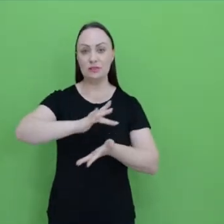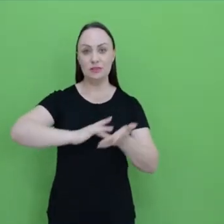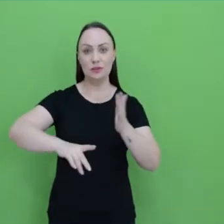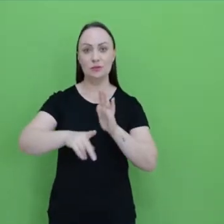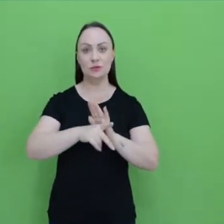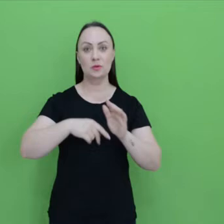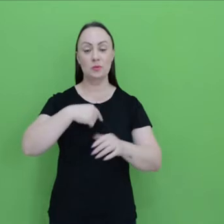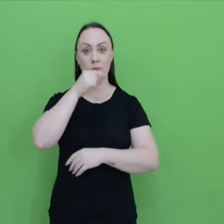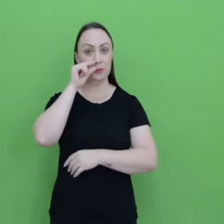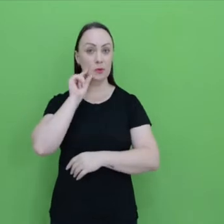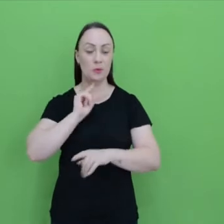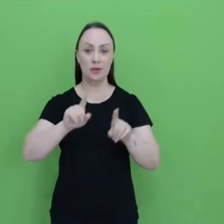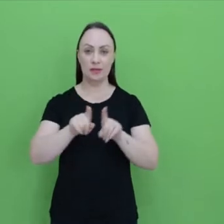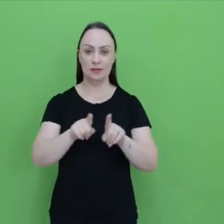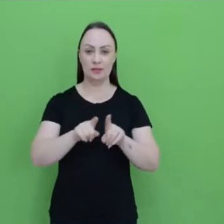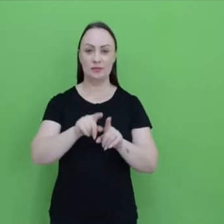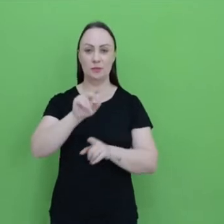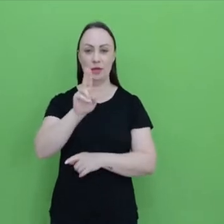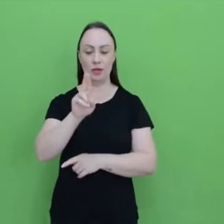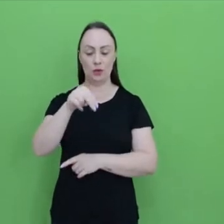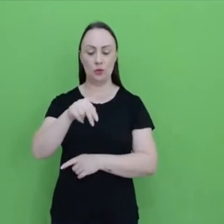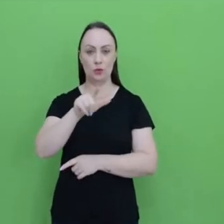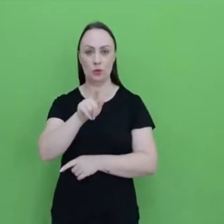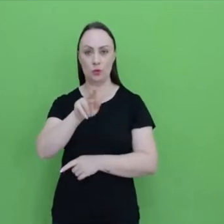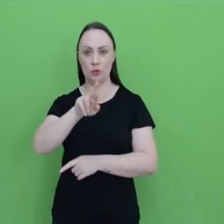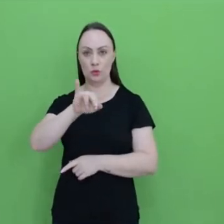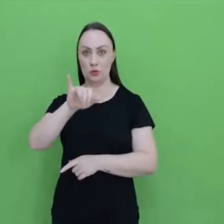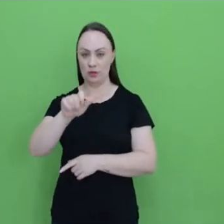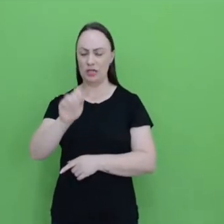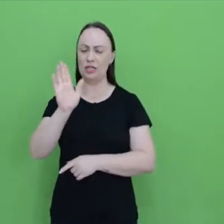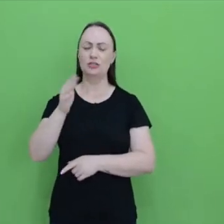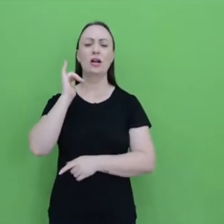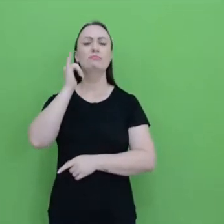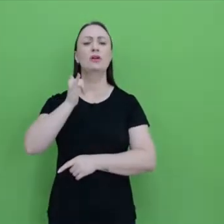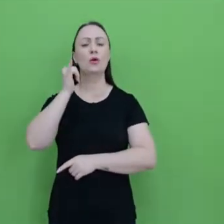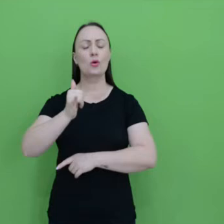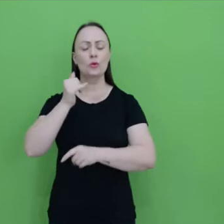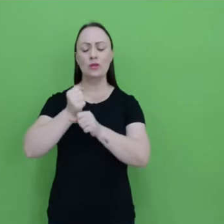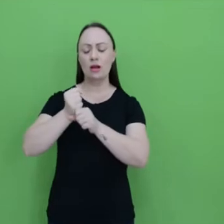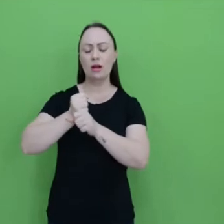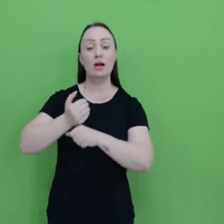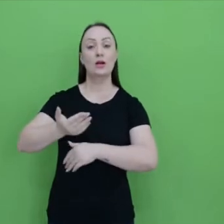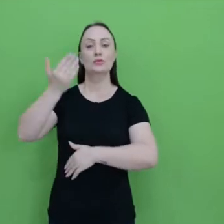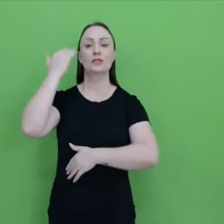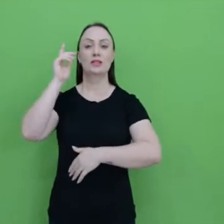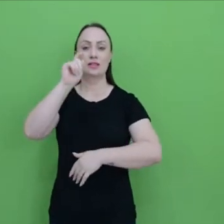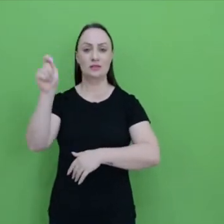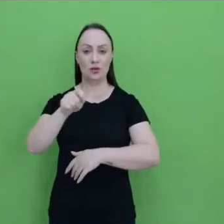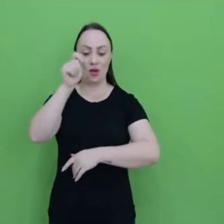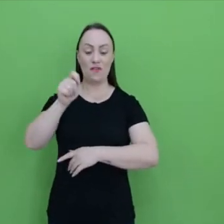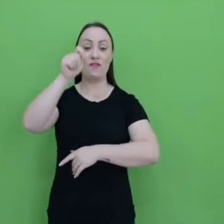da Romênia e da Hungria. Conta-se que há muitos e muitos anos, uma fada